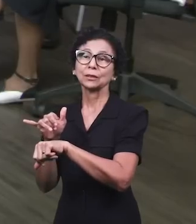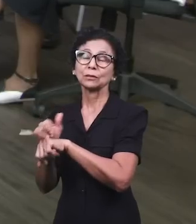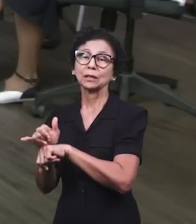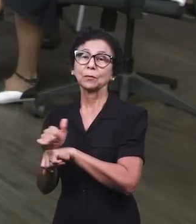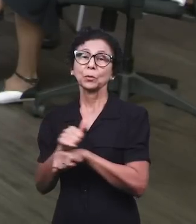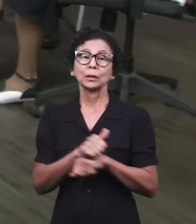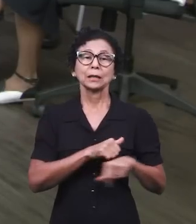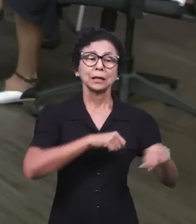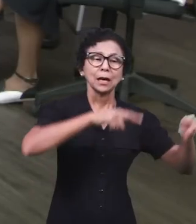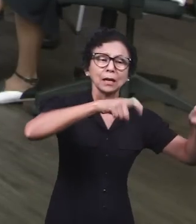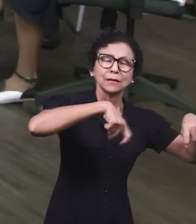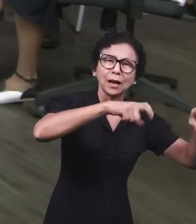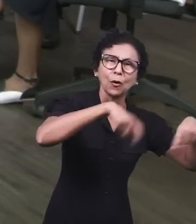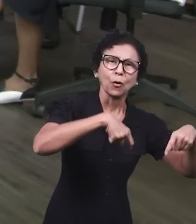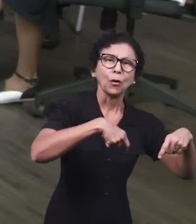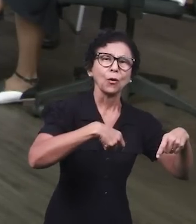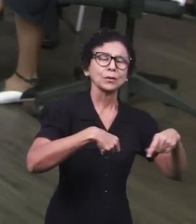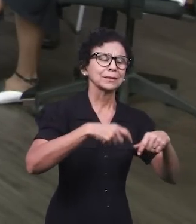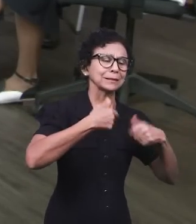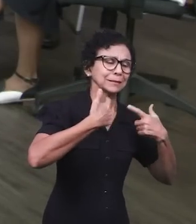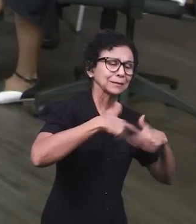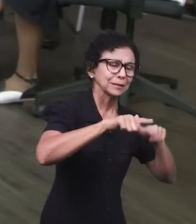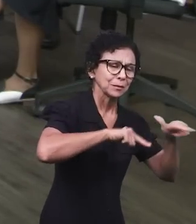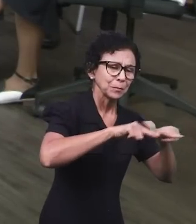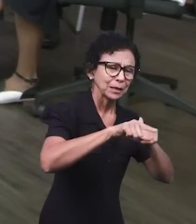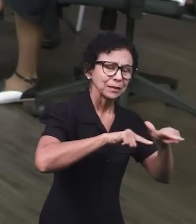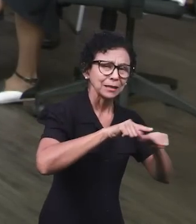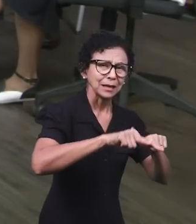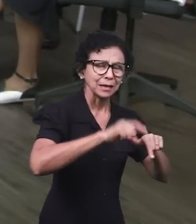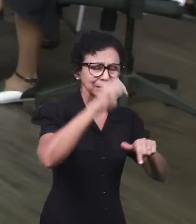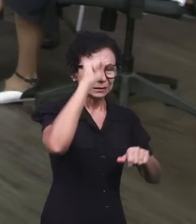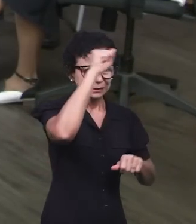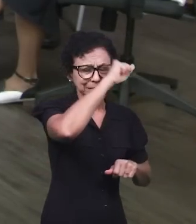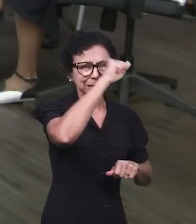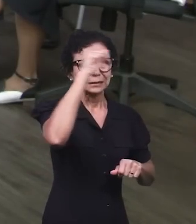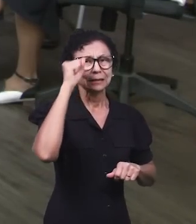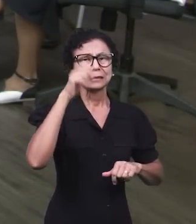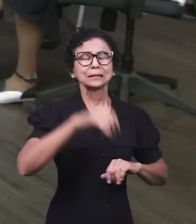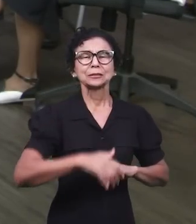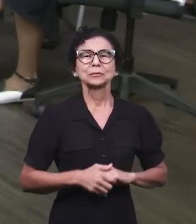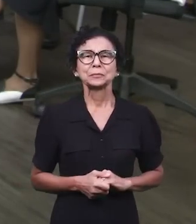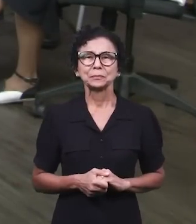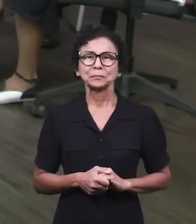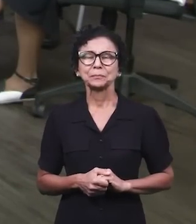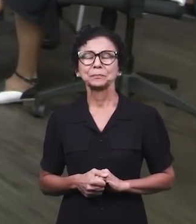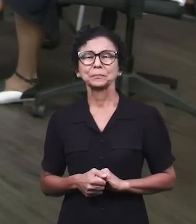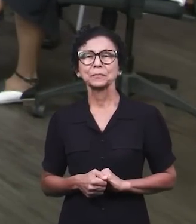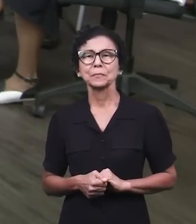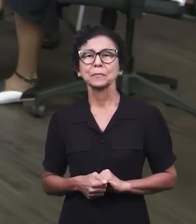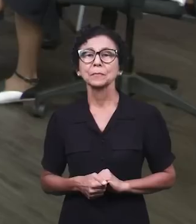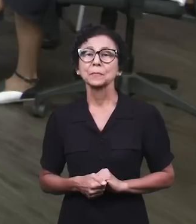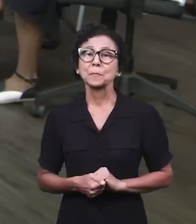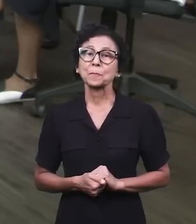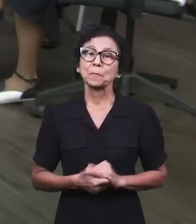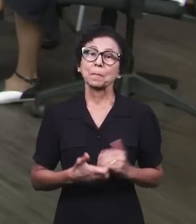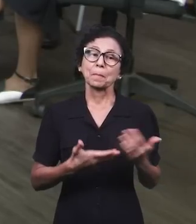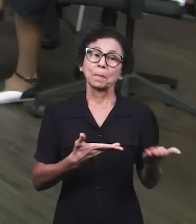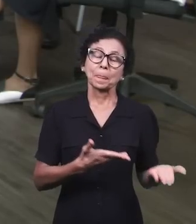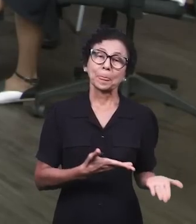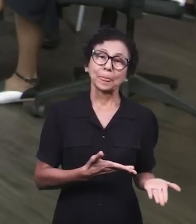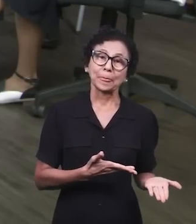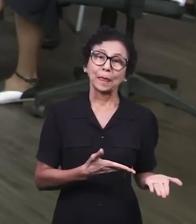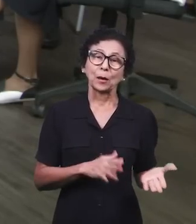Então, houve uma substituição. Aquilo que veio que é material, tomou o lugar da